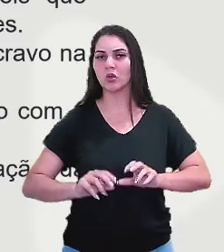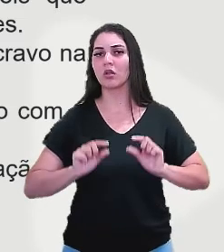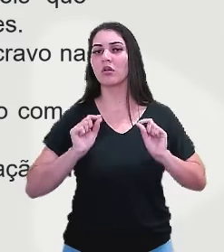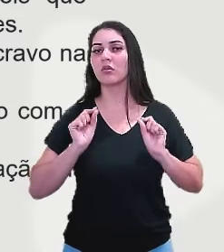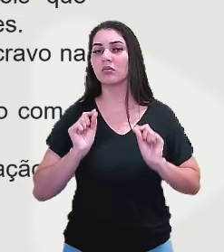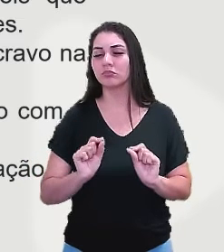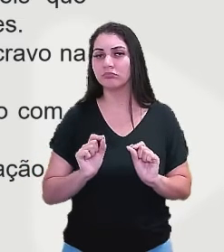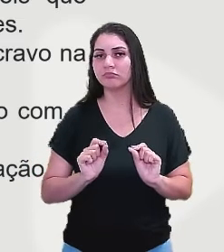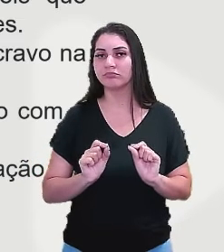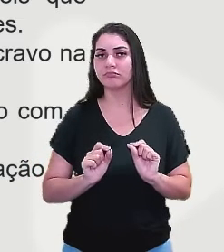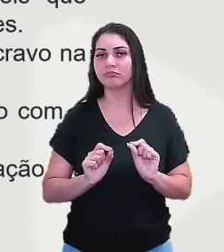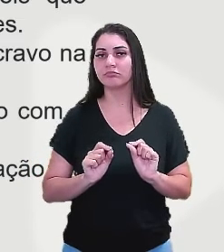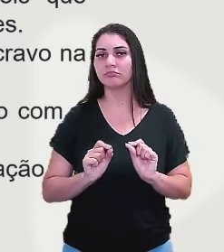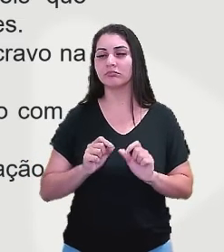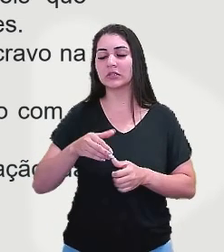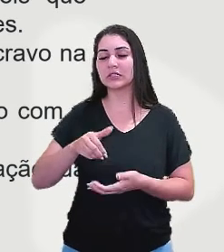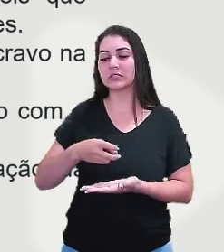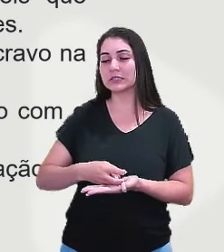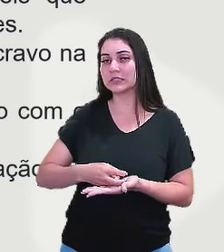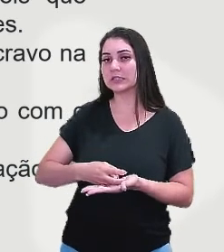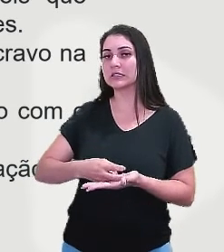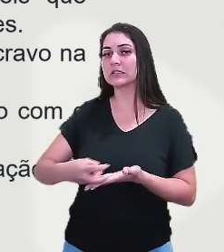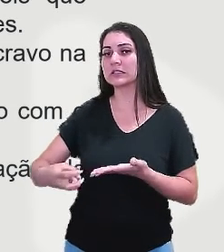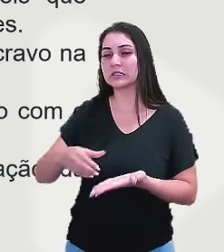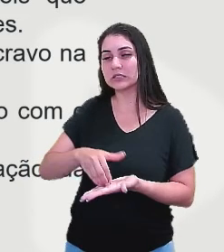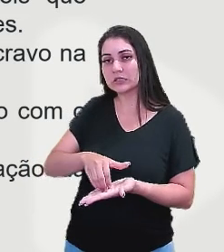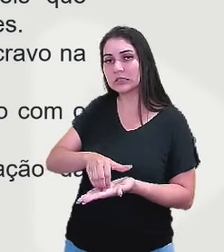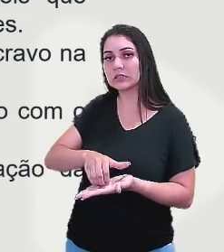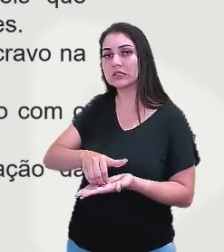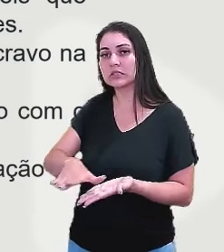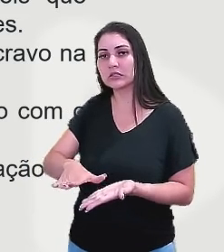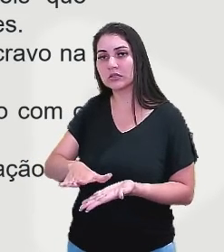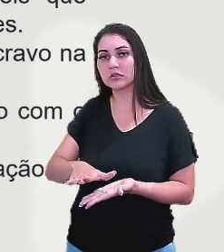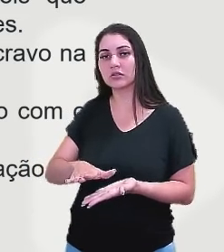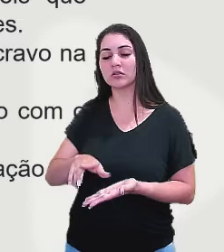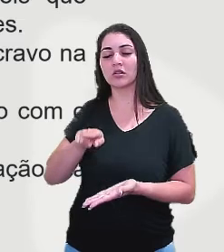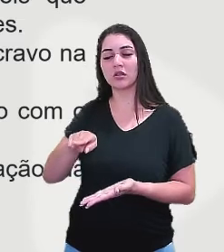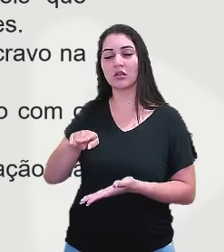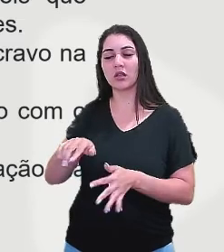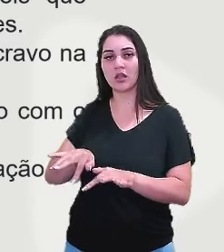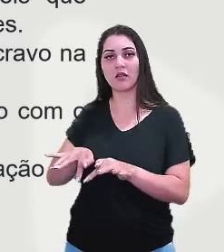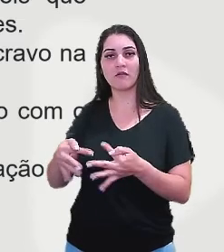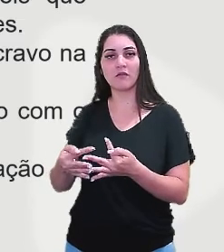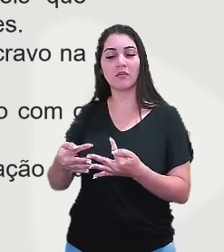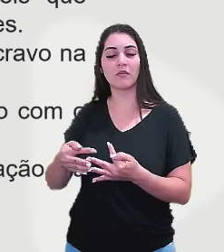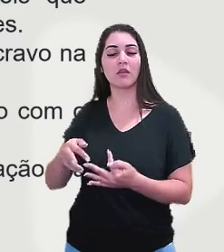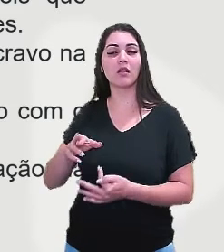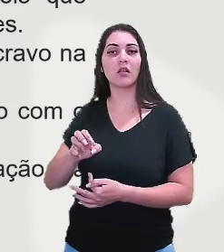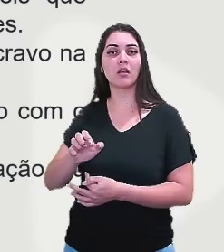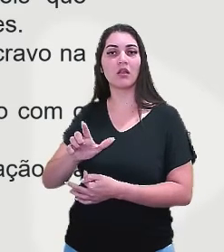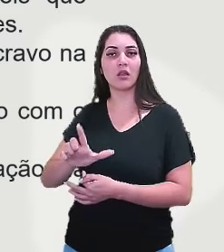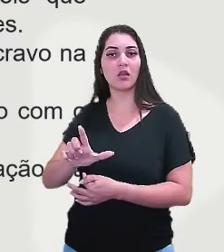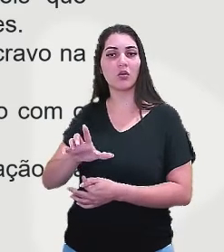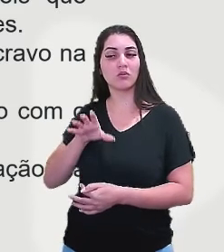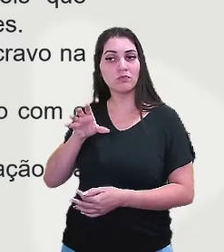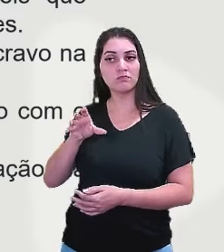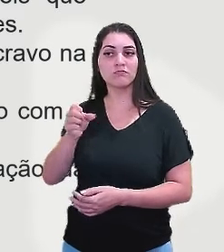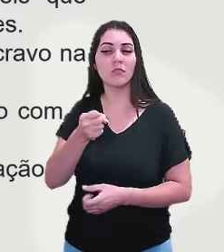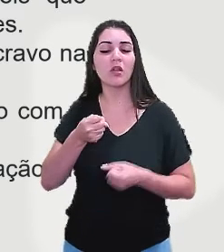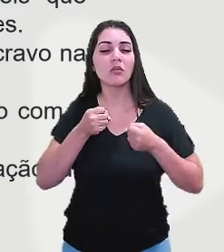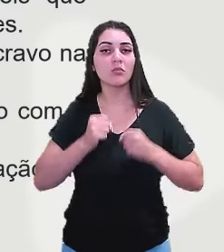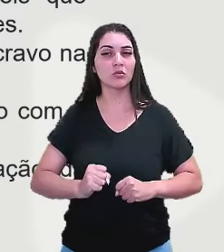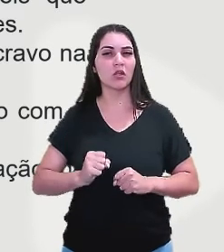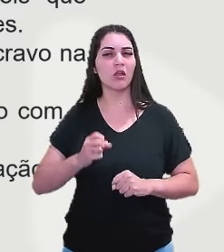e expulsam ou colocam para o exílio a família real e tomam o poder. Então, vejam